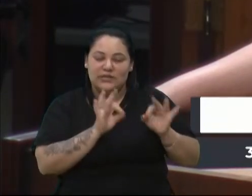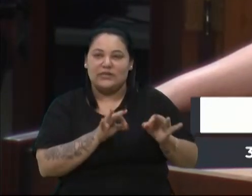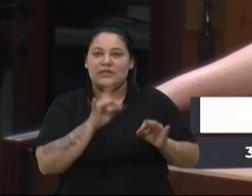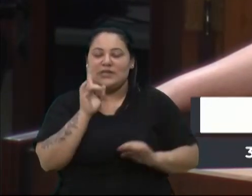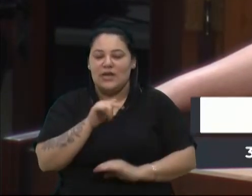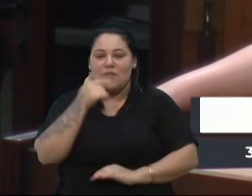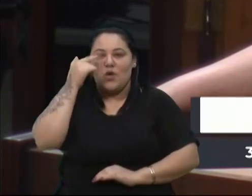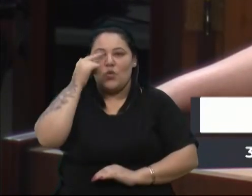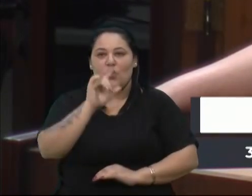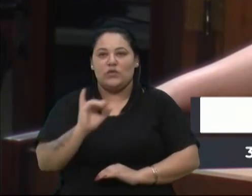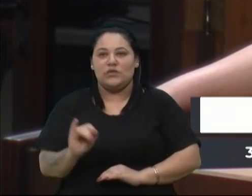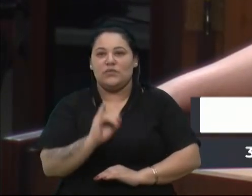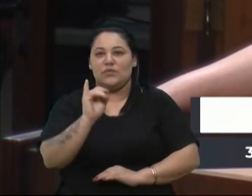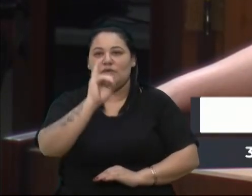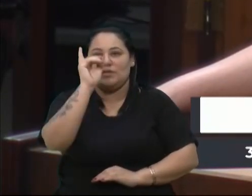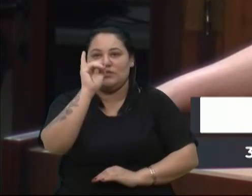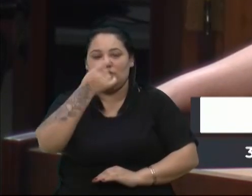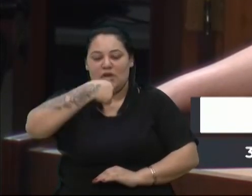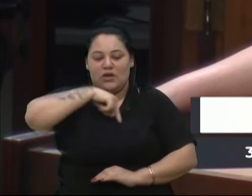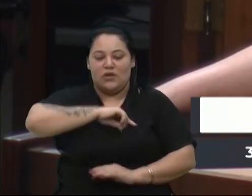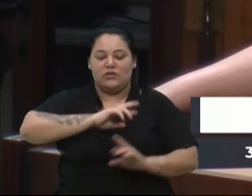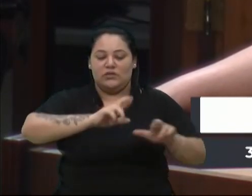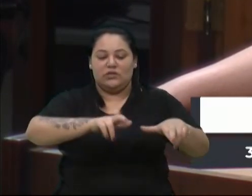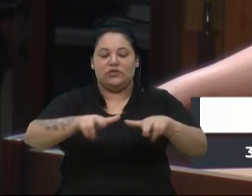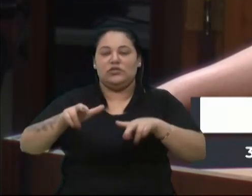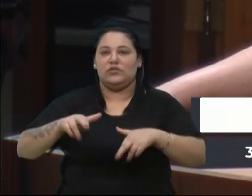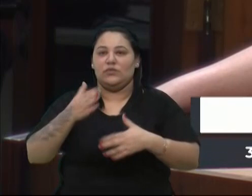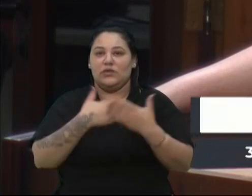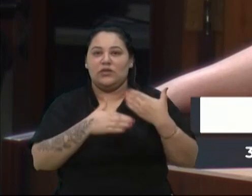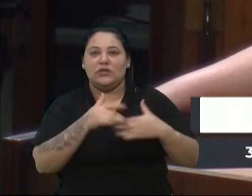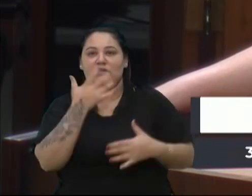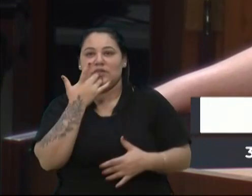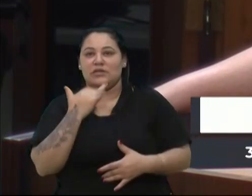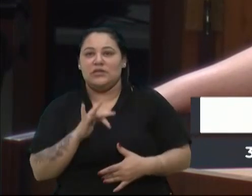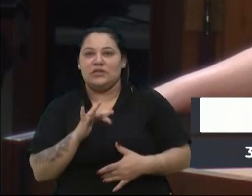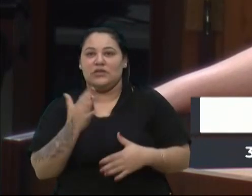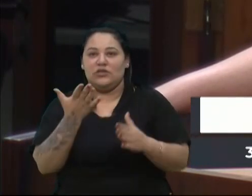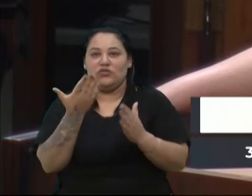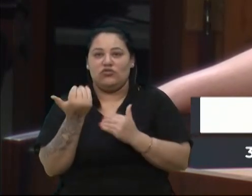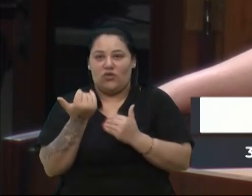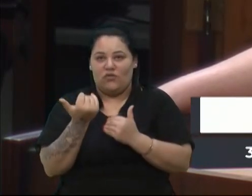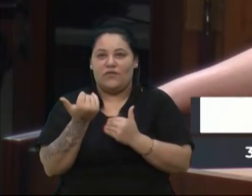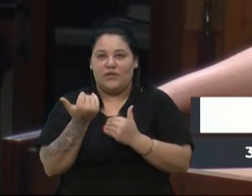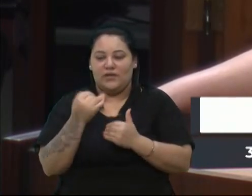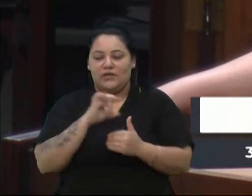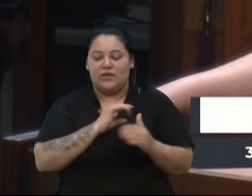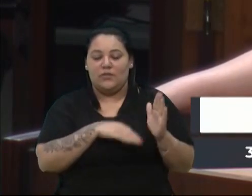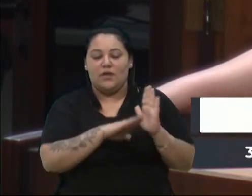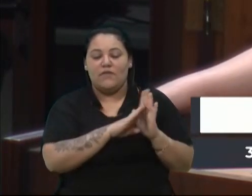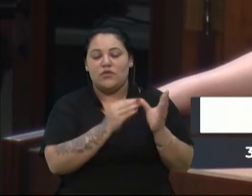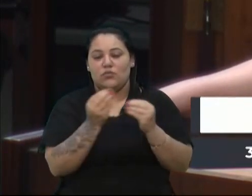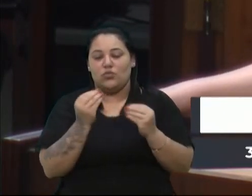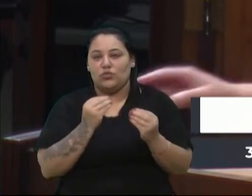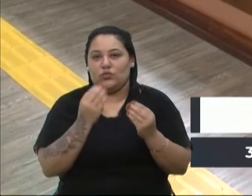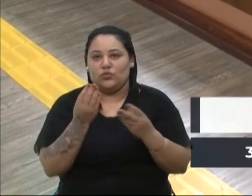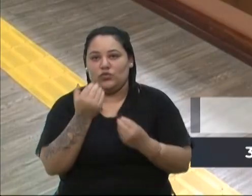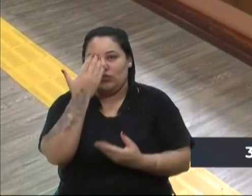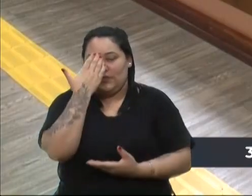grande conquista à nossa região e a todas as crianças e adolescentes que vão se beneficiar e muito. Muito